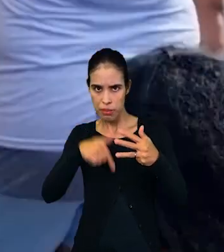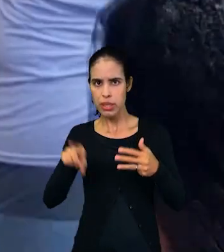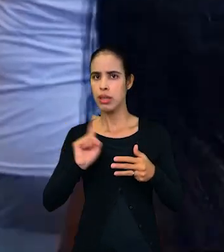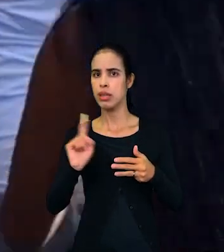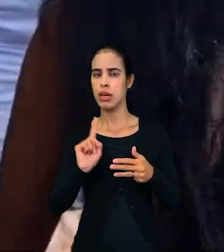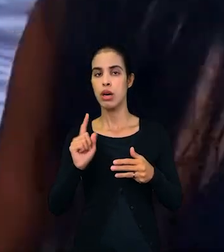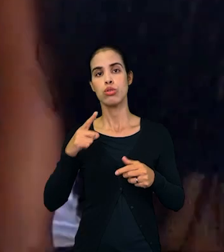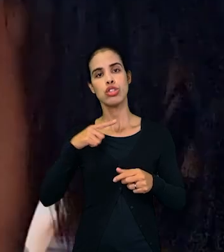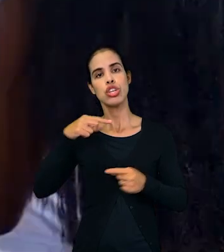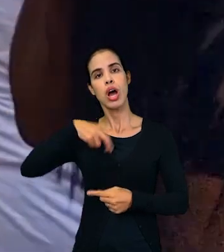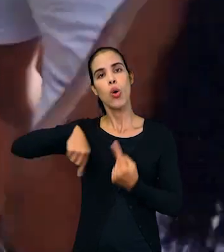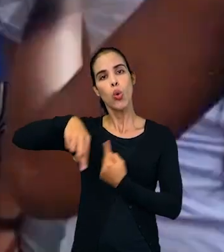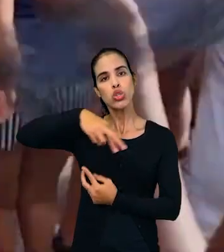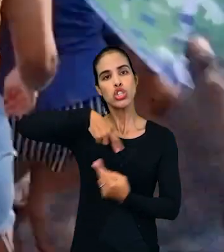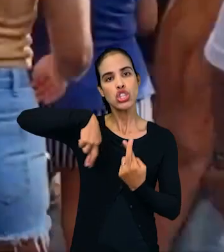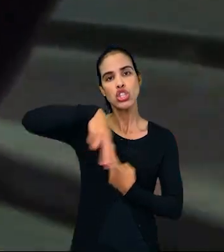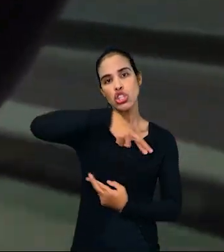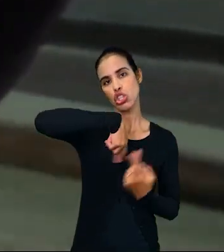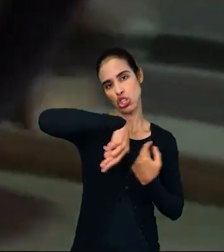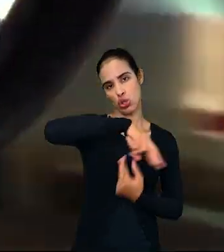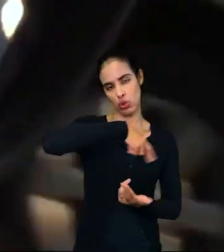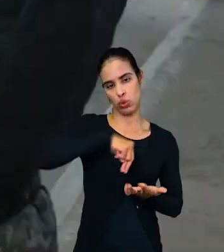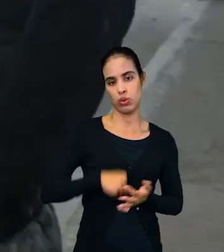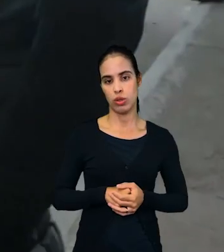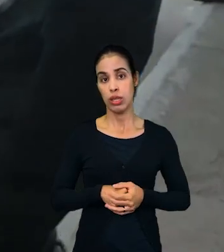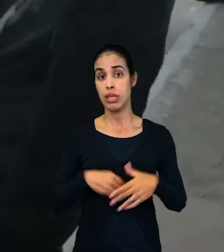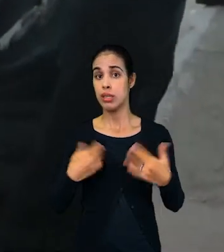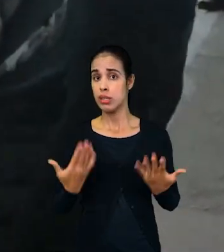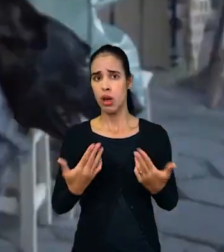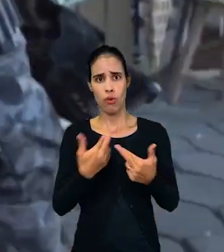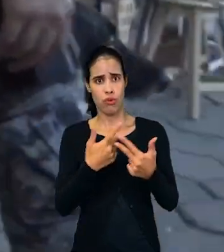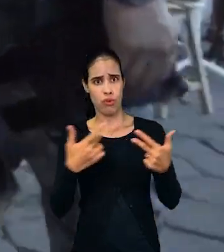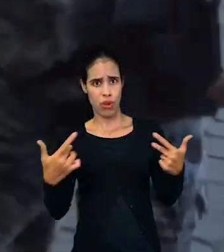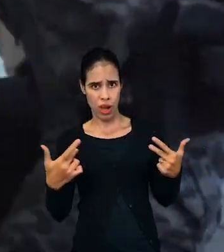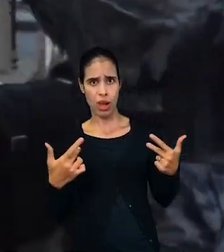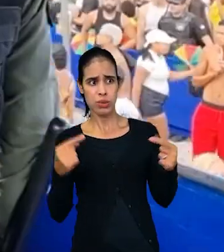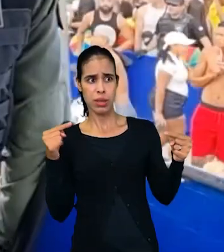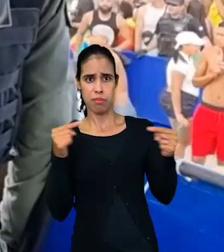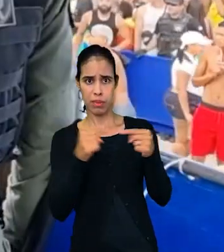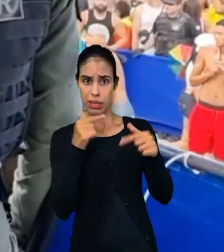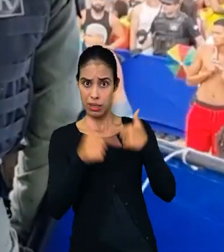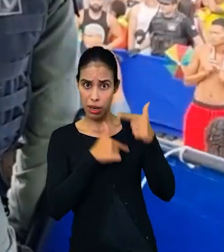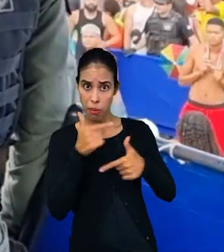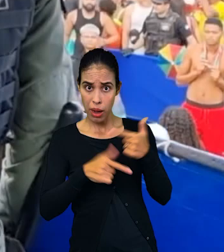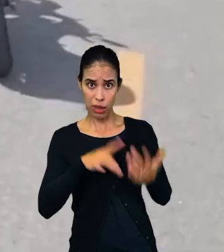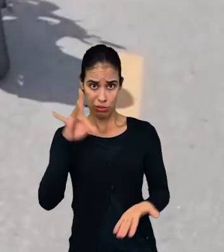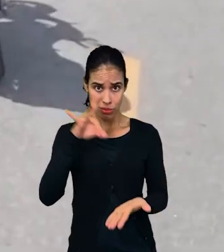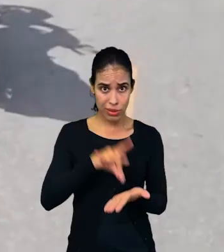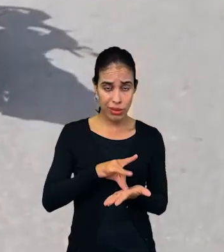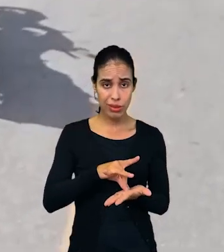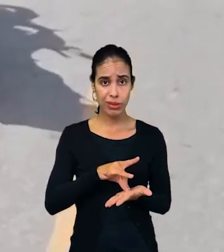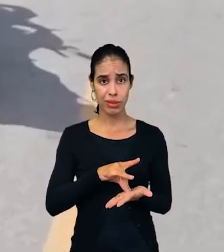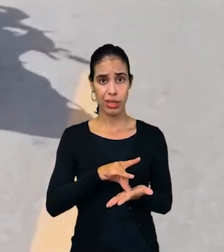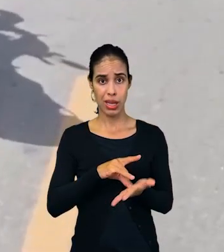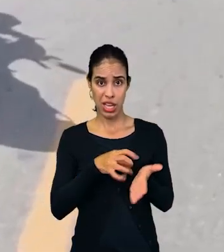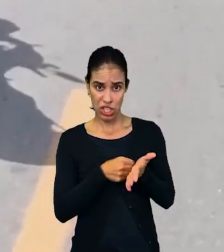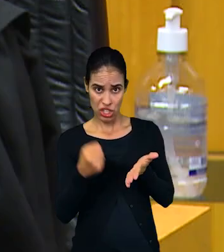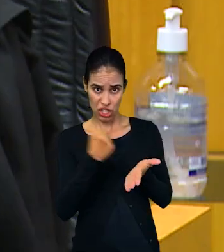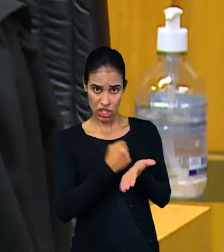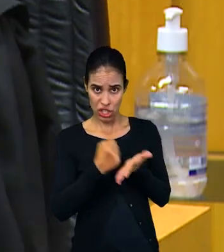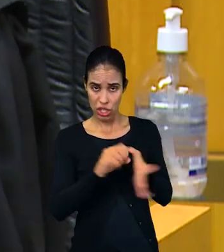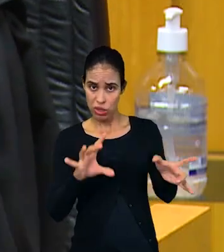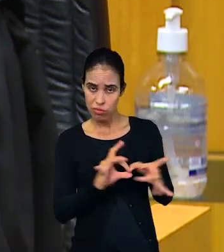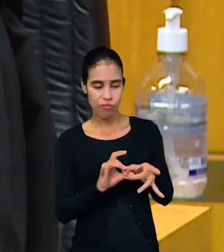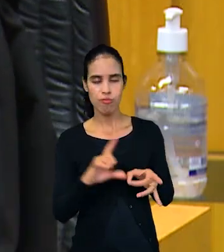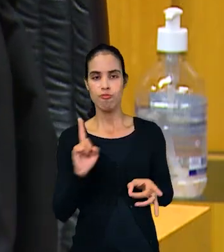um rodízio entre os seguranças. Por isso, não estariam caracterizados todos os pressupostos da relação de emprego.